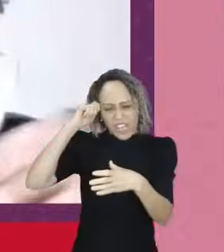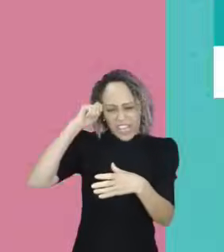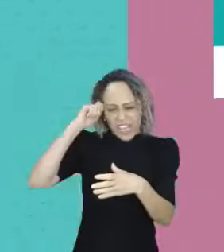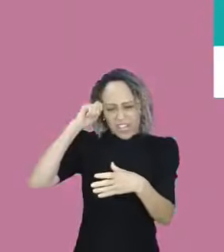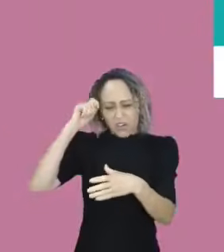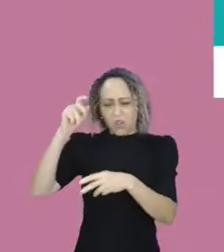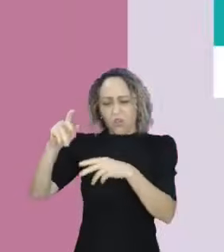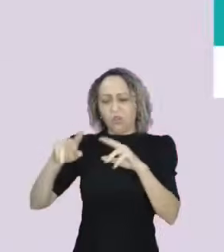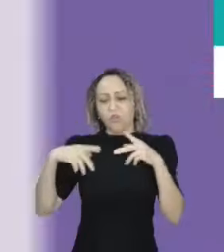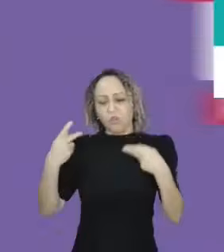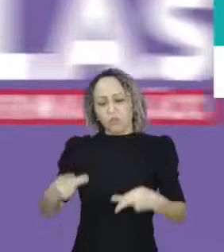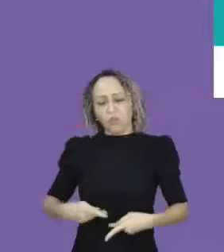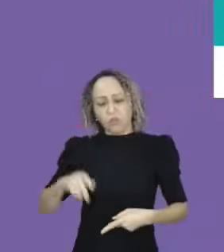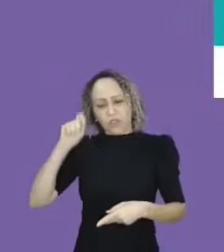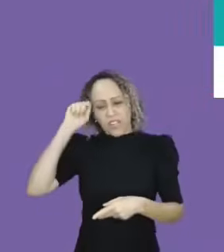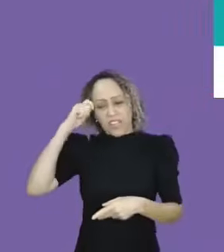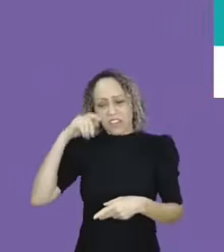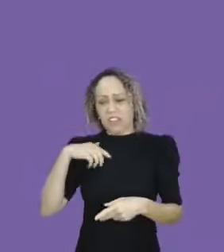foram escravizados.